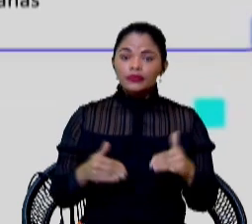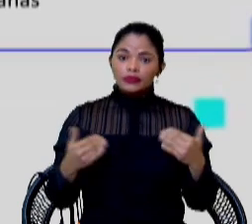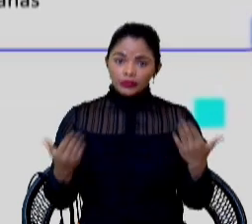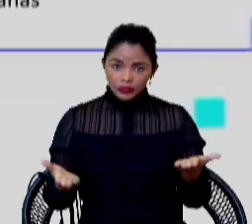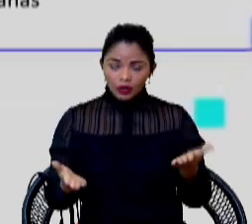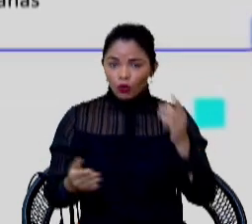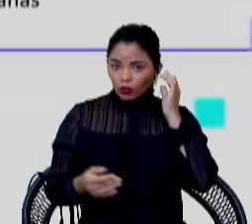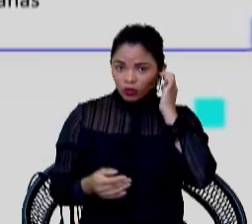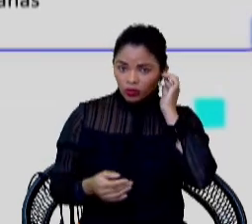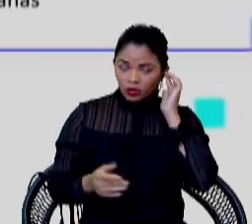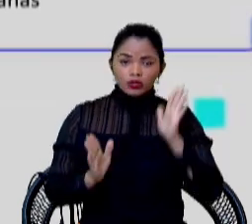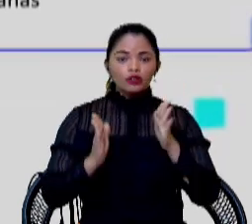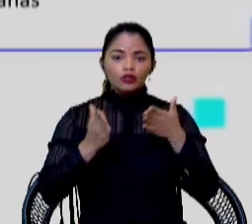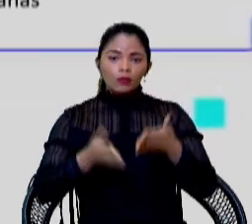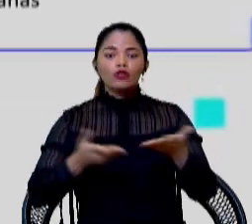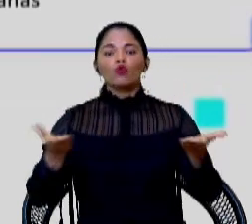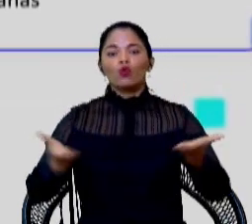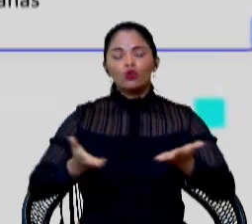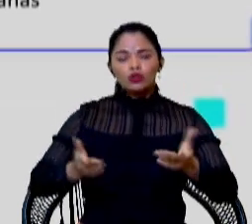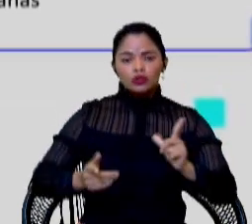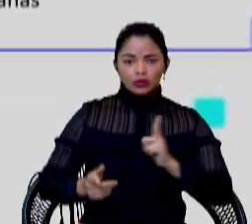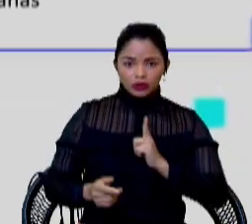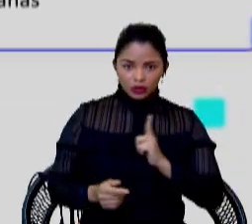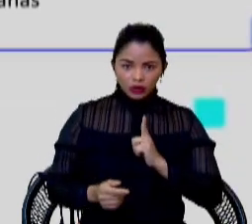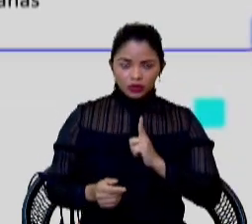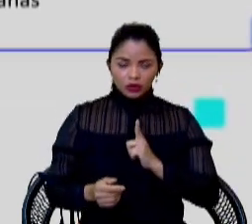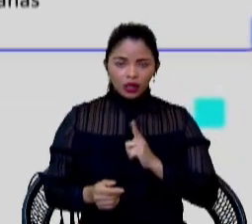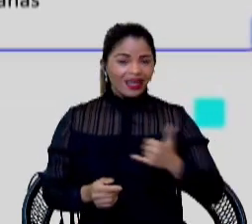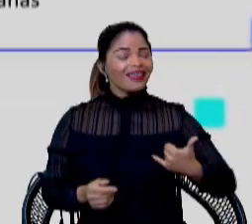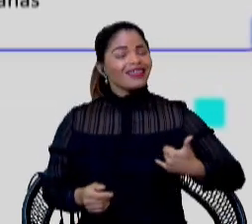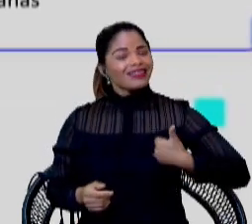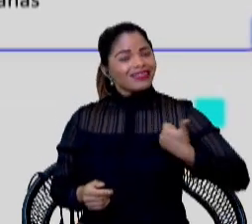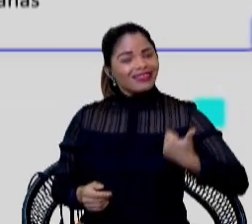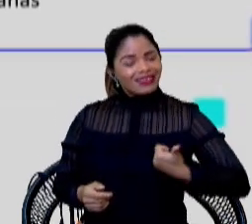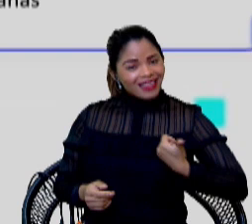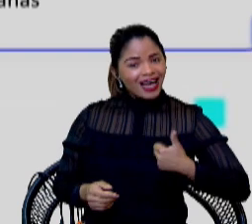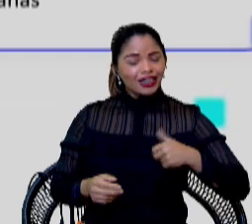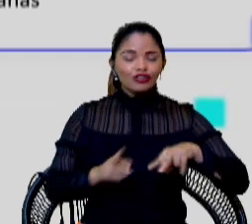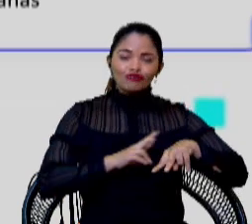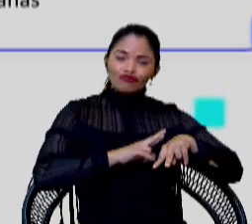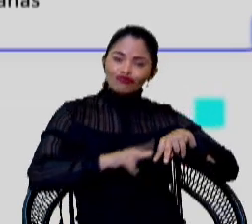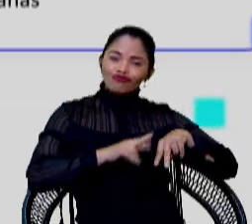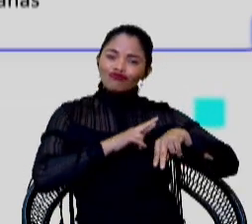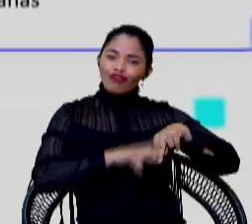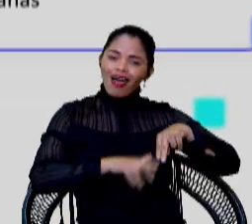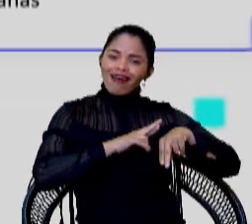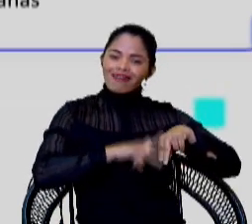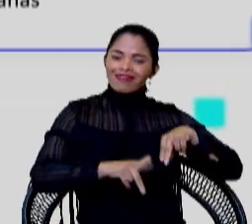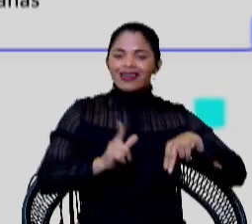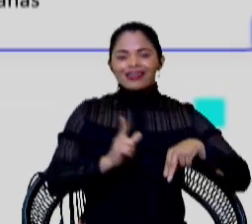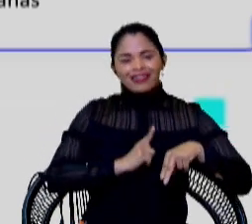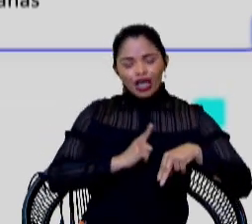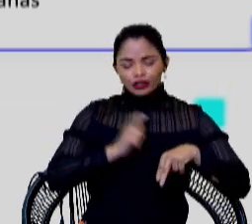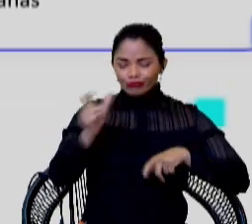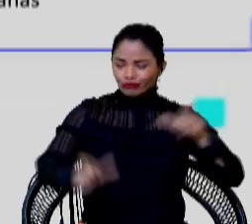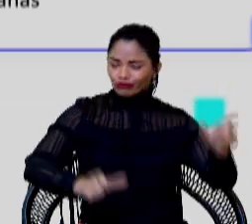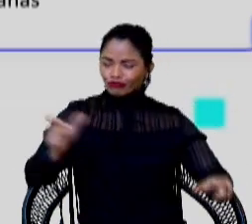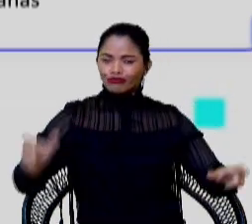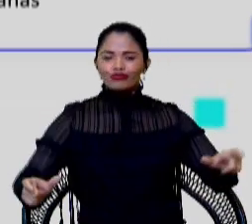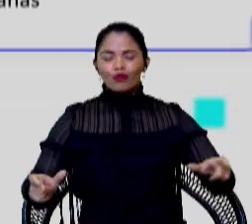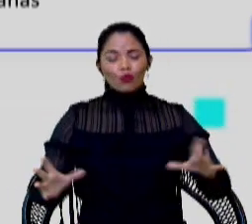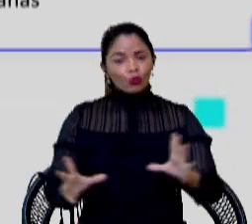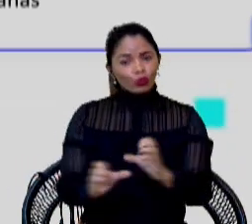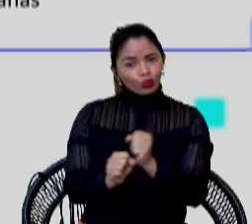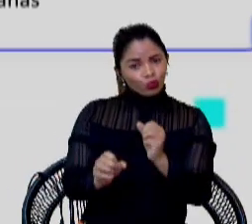Então, as segmentações hoje que a gente tem lá dentro: idade, gênero, interesses, público personalizado, que a gente vai falar um pouquinho,